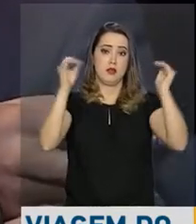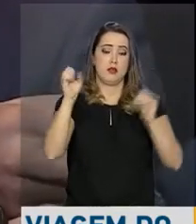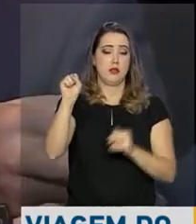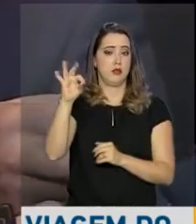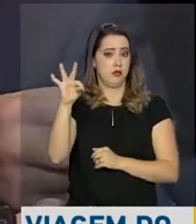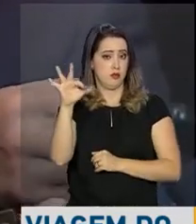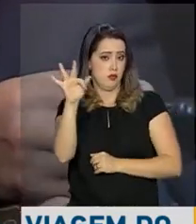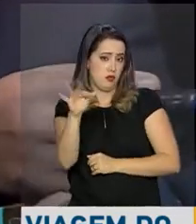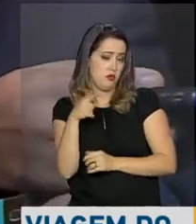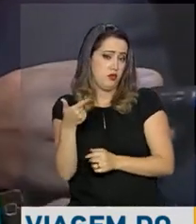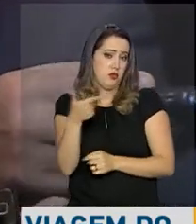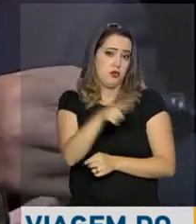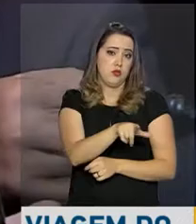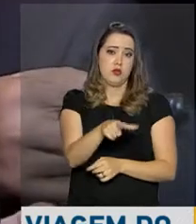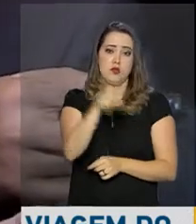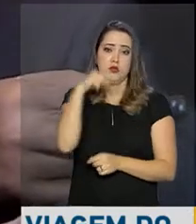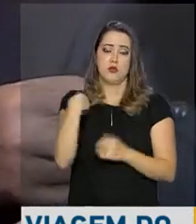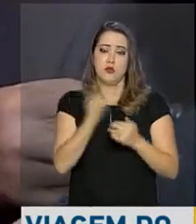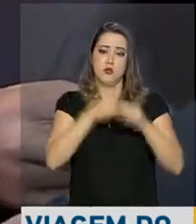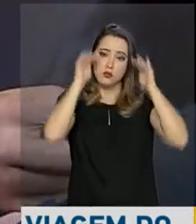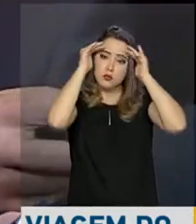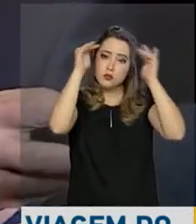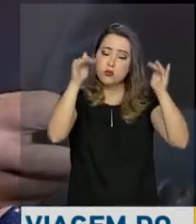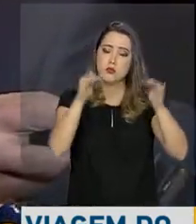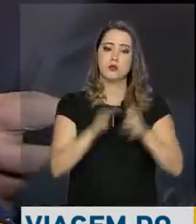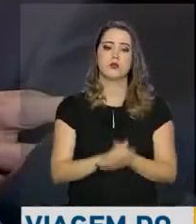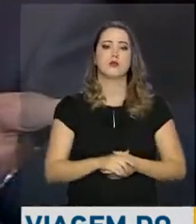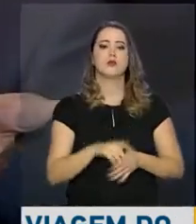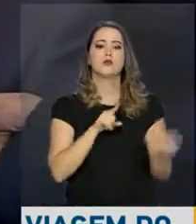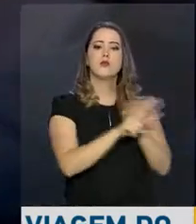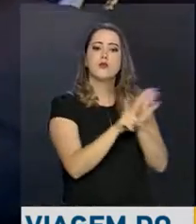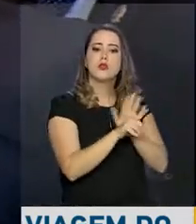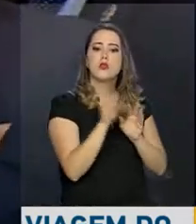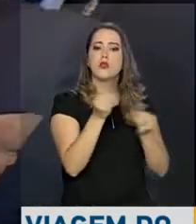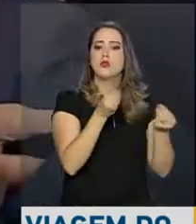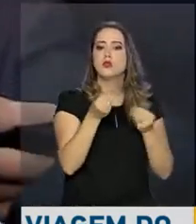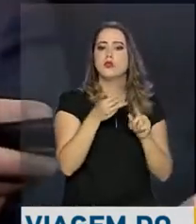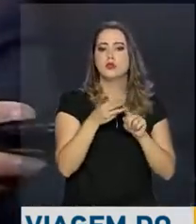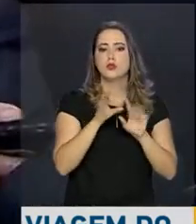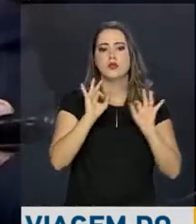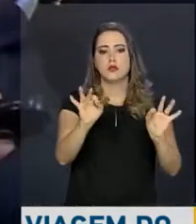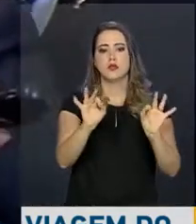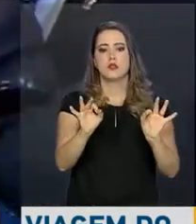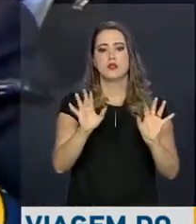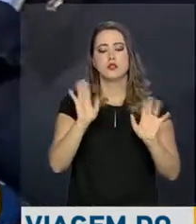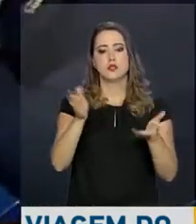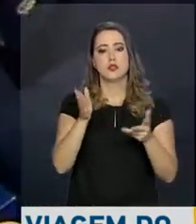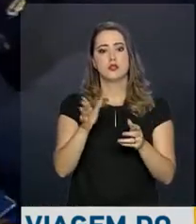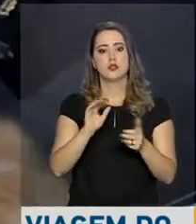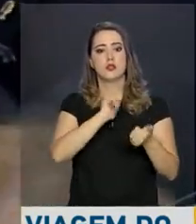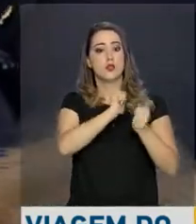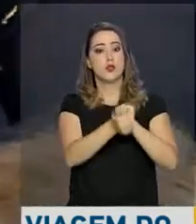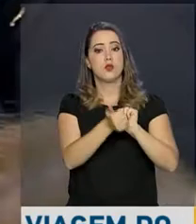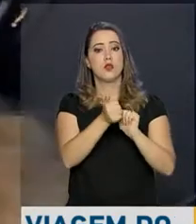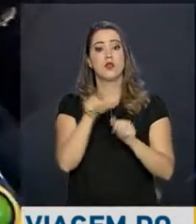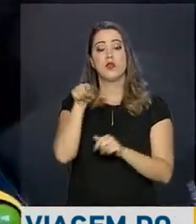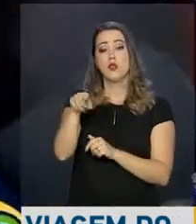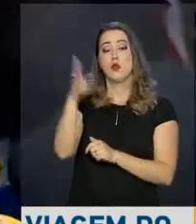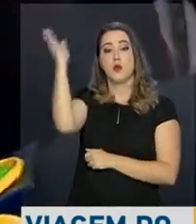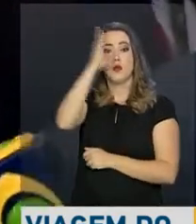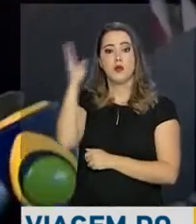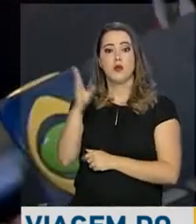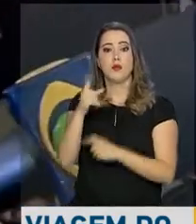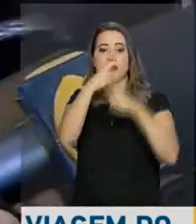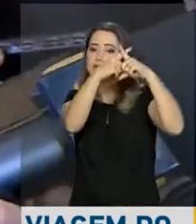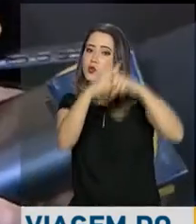maneira, evidentemente nós vamos obedecer a decisão do Supremo. Está bom, né? E a calma do mundo, presidente. Ah, o Brasil